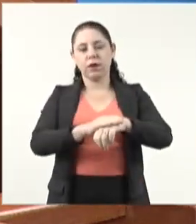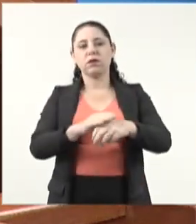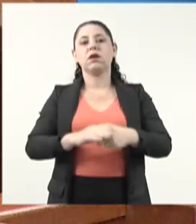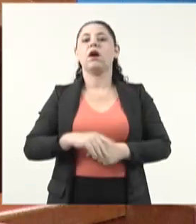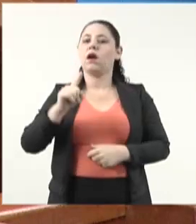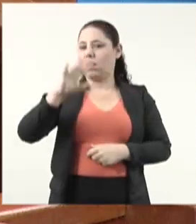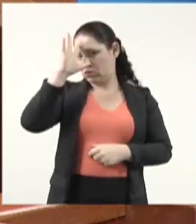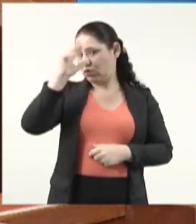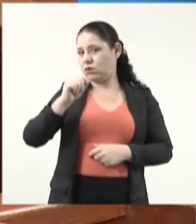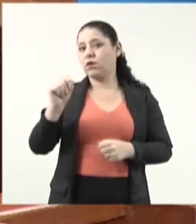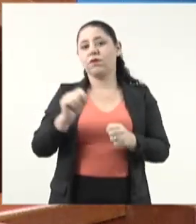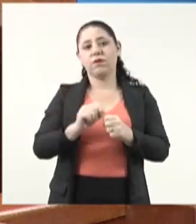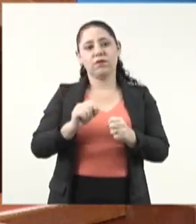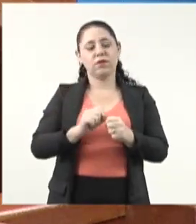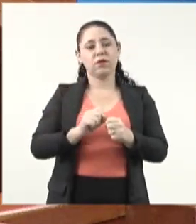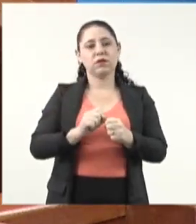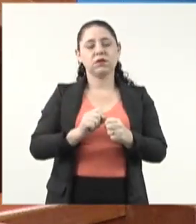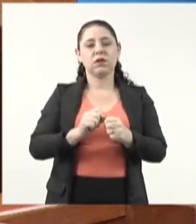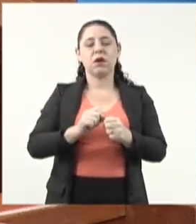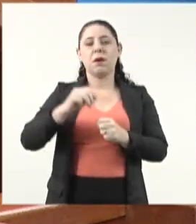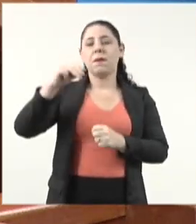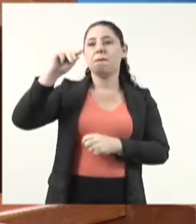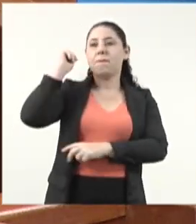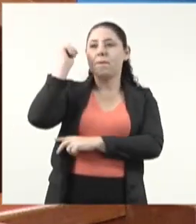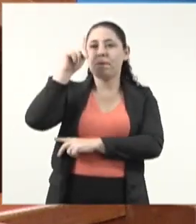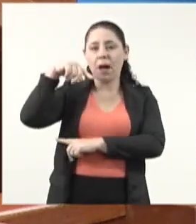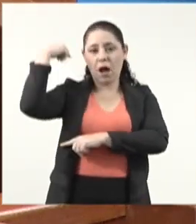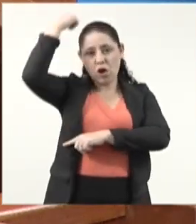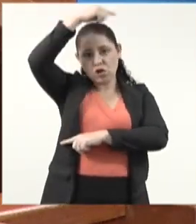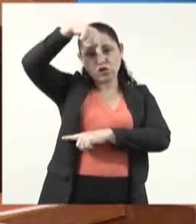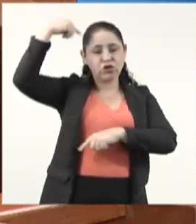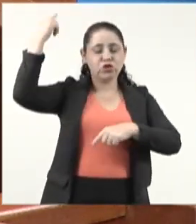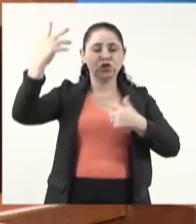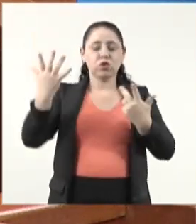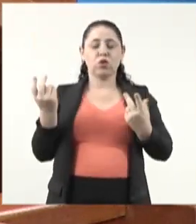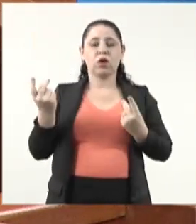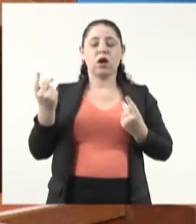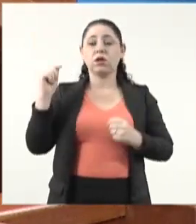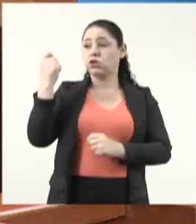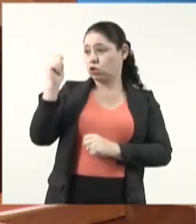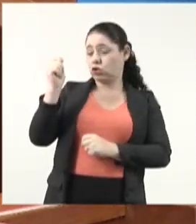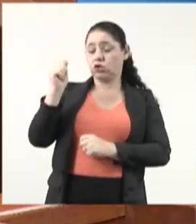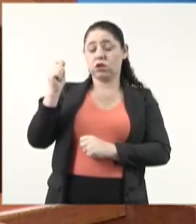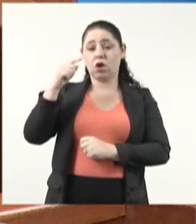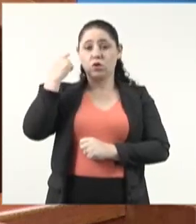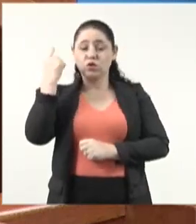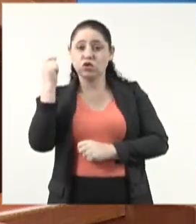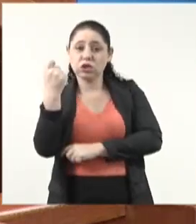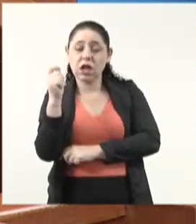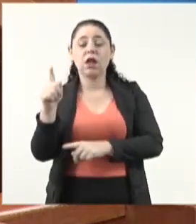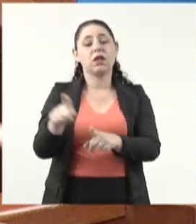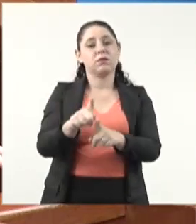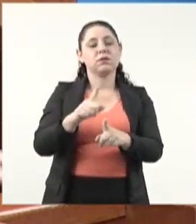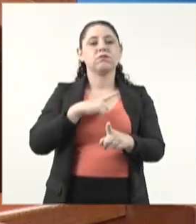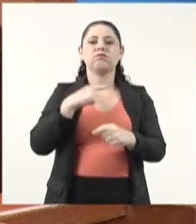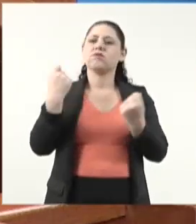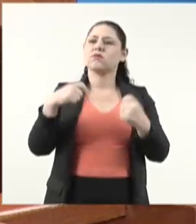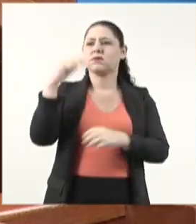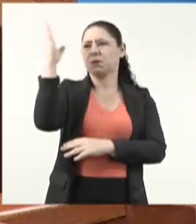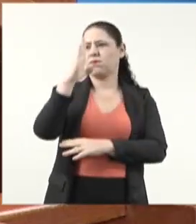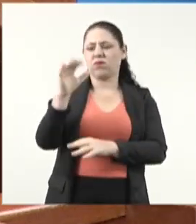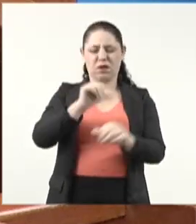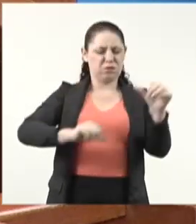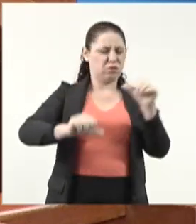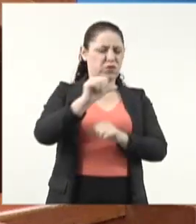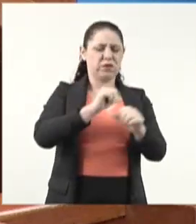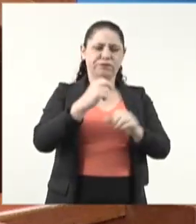Esta é a solução que foi feita no México, na Argentina, no Chile, não é isso? E a gente precisa tirar o Brasil dessa posição